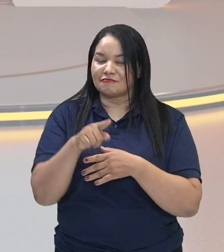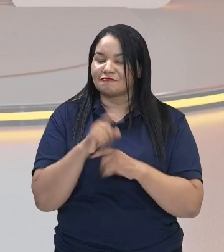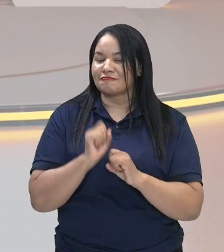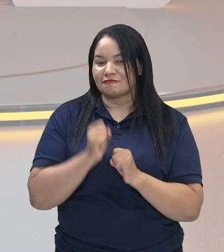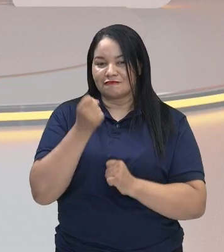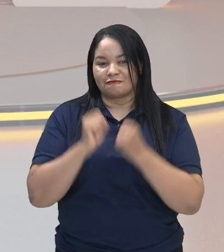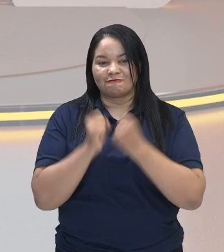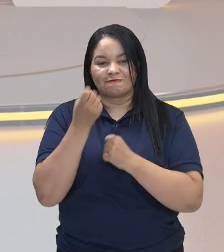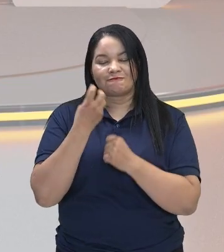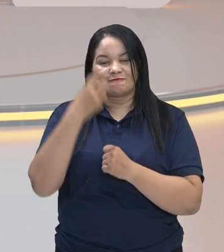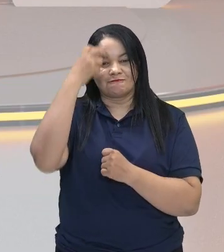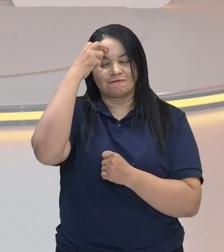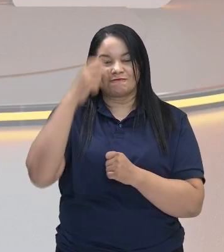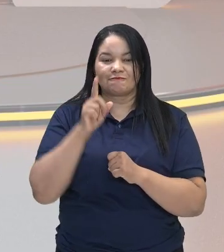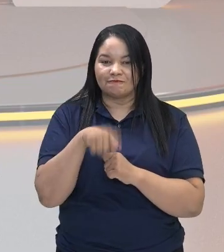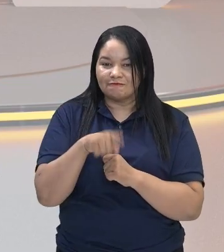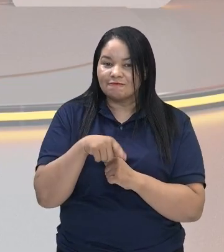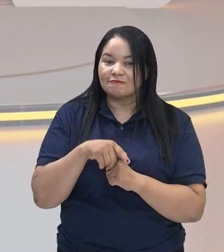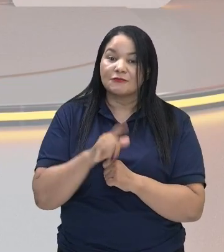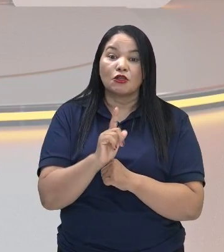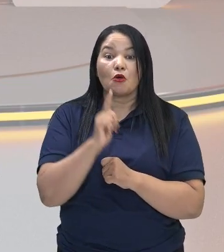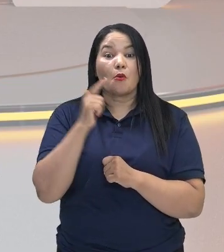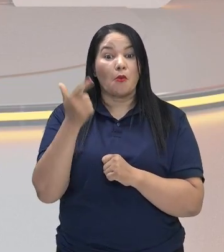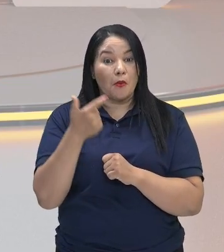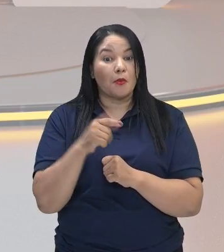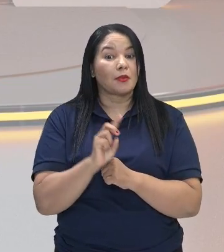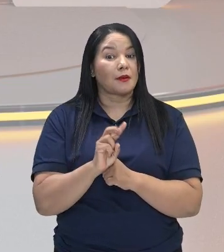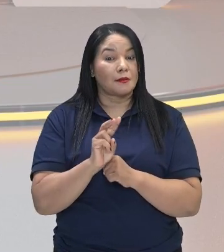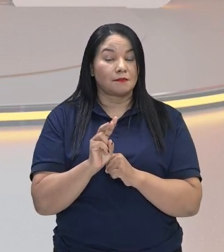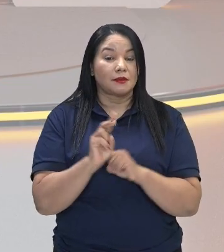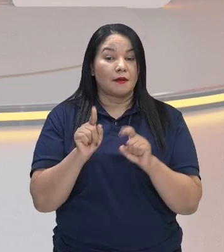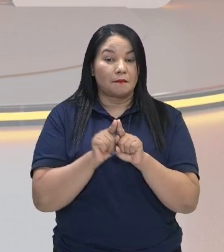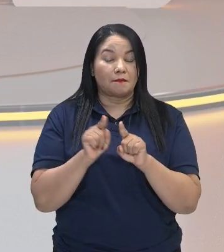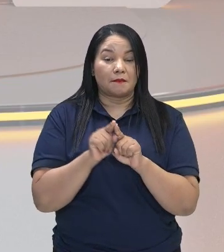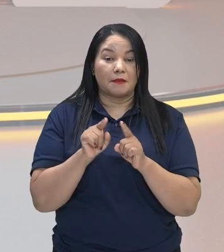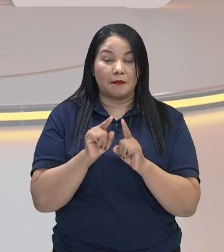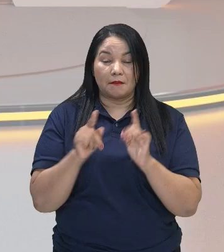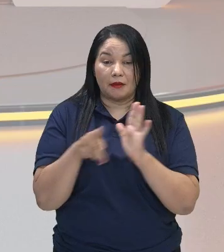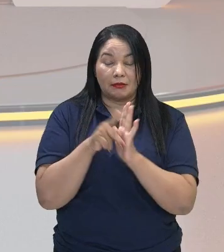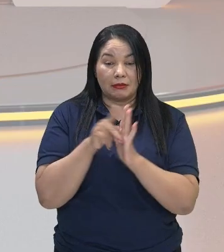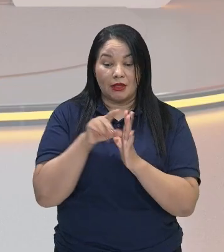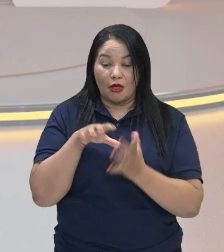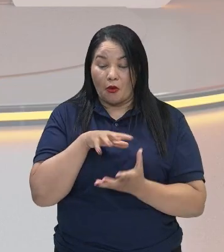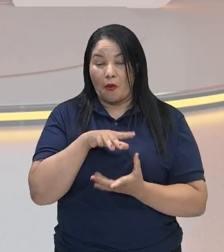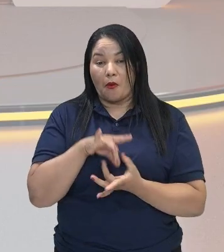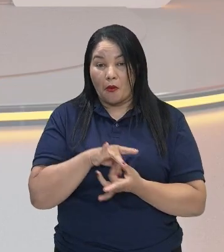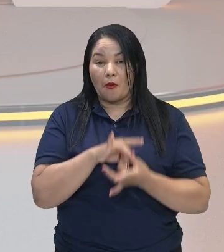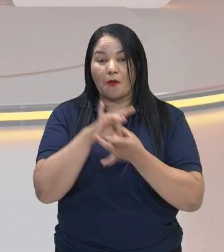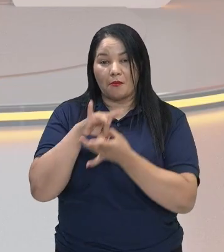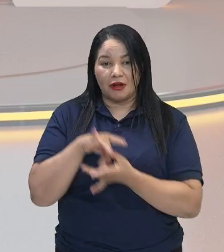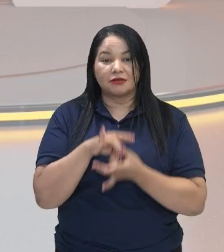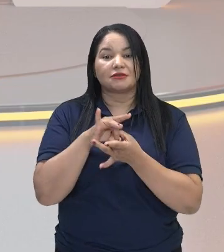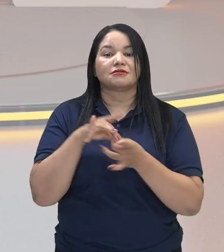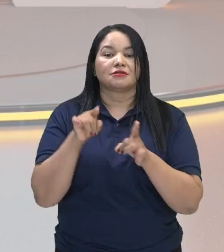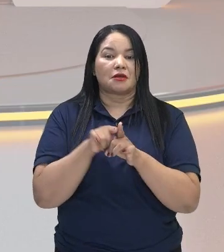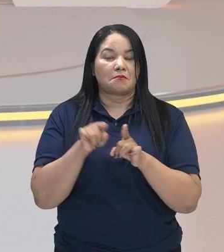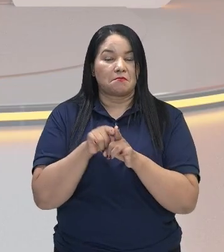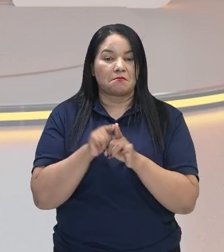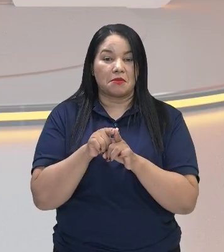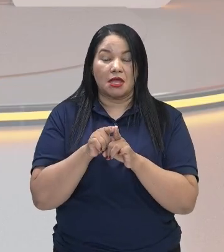cultural. É um outro aspecto aí da globalização, e a indústria cultural, ela